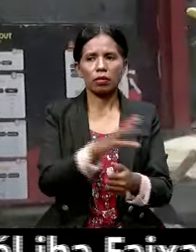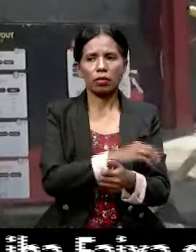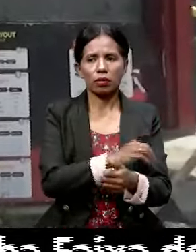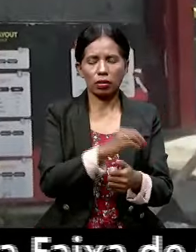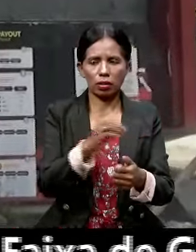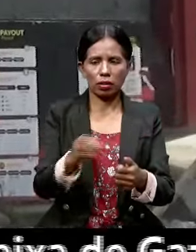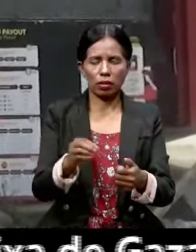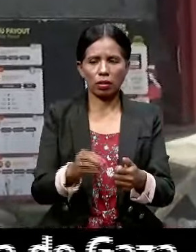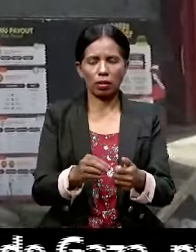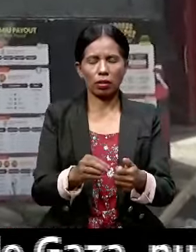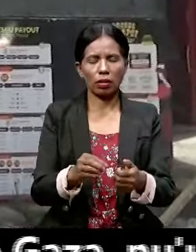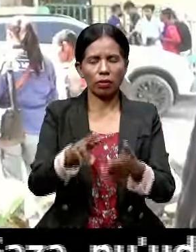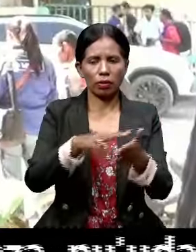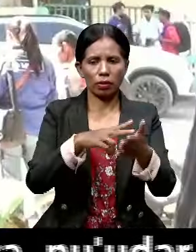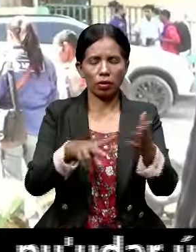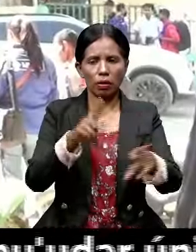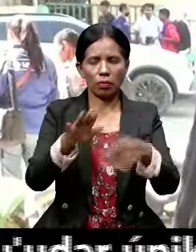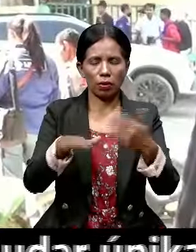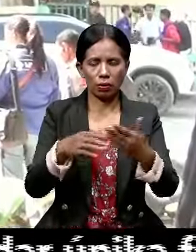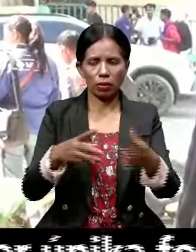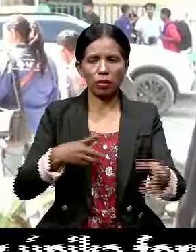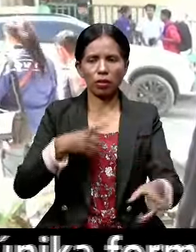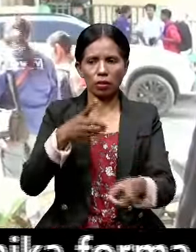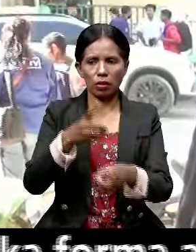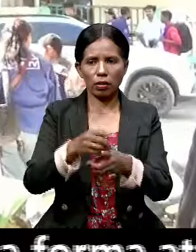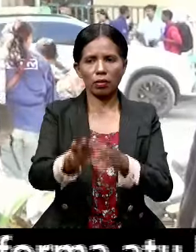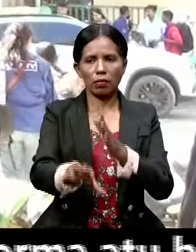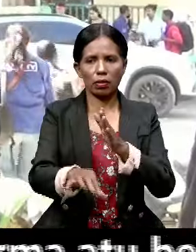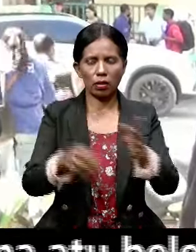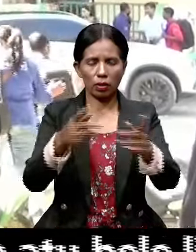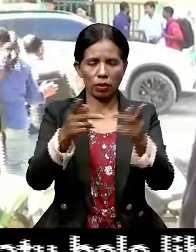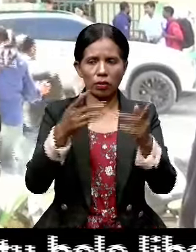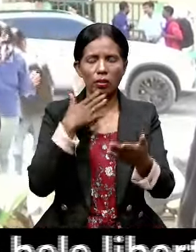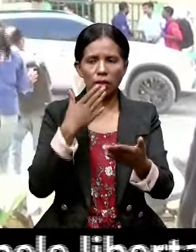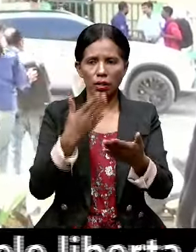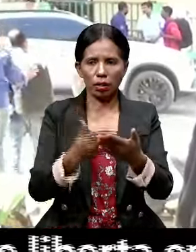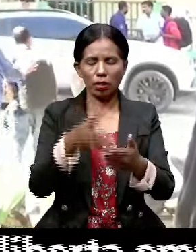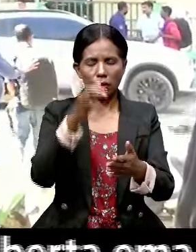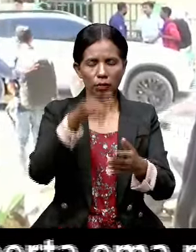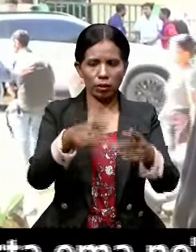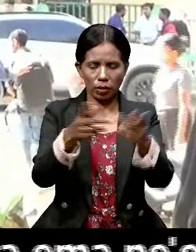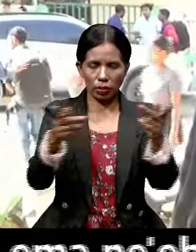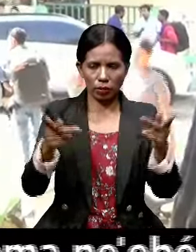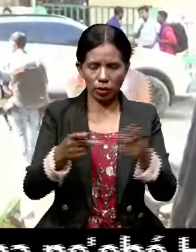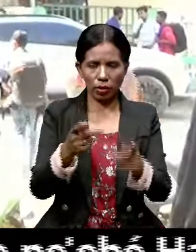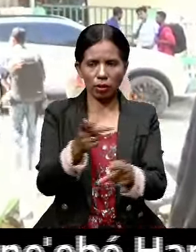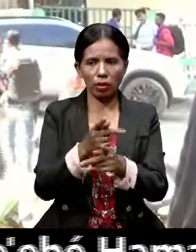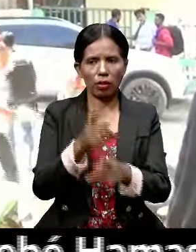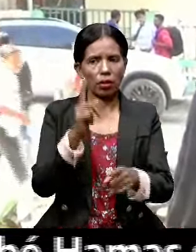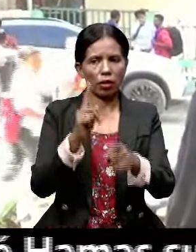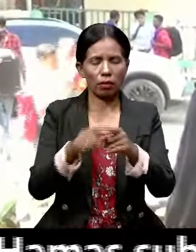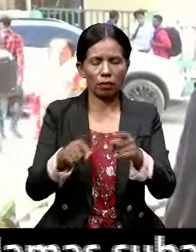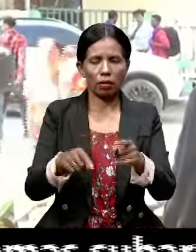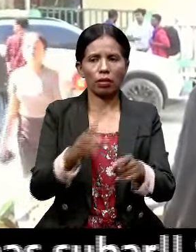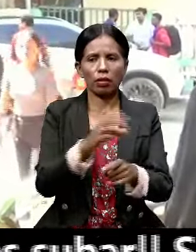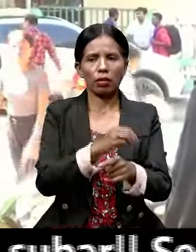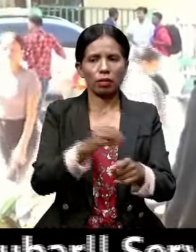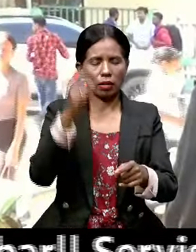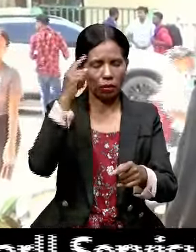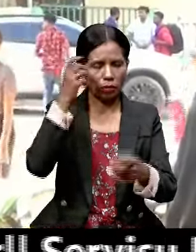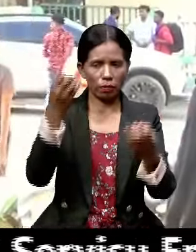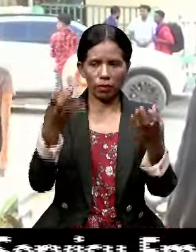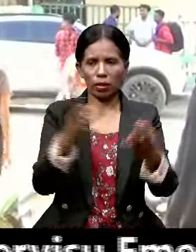e de livro para viola, e tem cidadãos sem direito, ou de bela reta, com isso é um natal, ou de bela ambiente, né? Nebek siguro label ya pesan psikologi kan buat